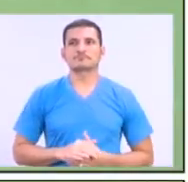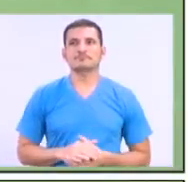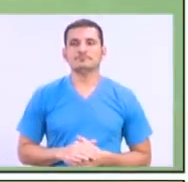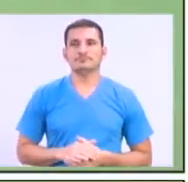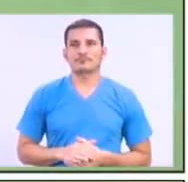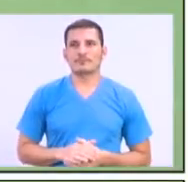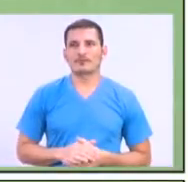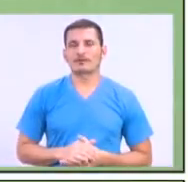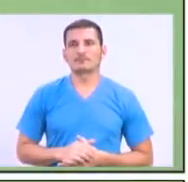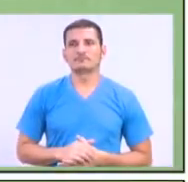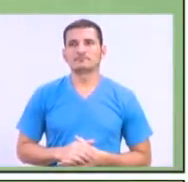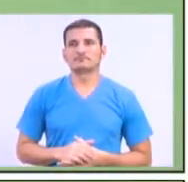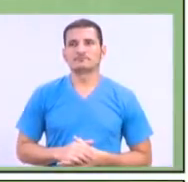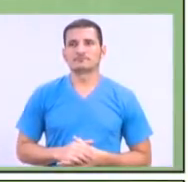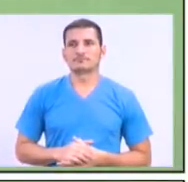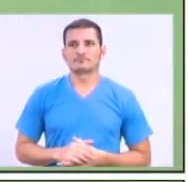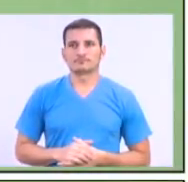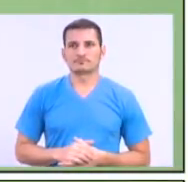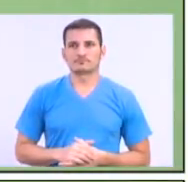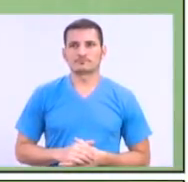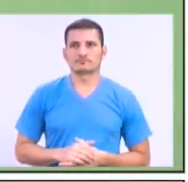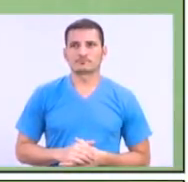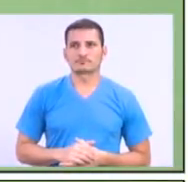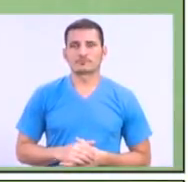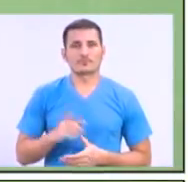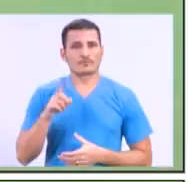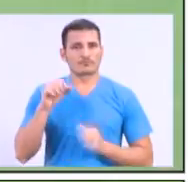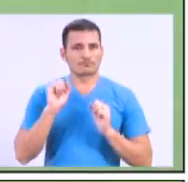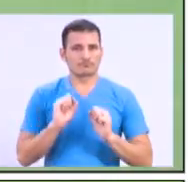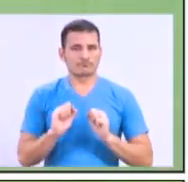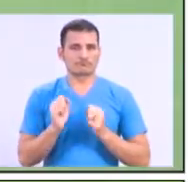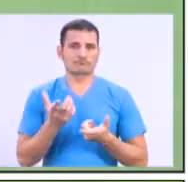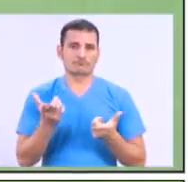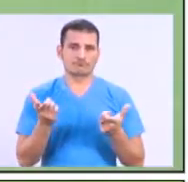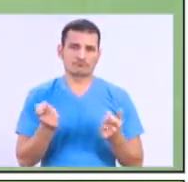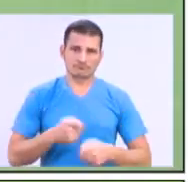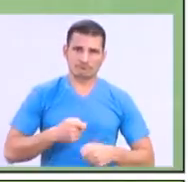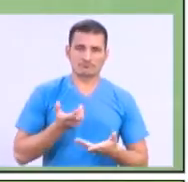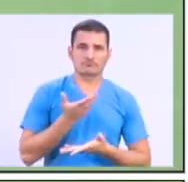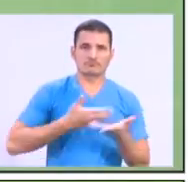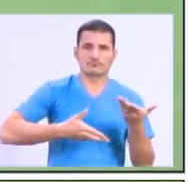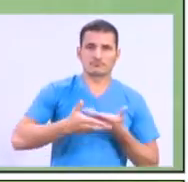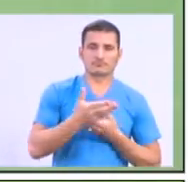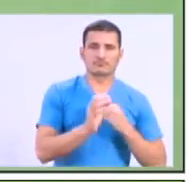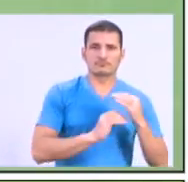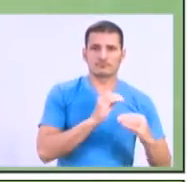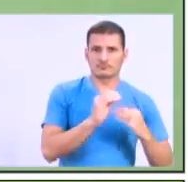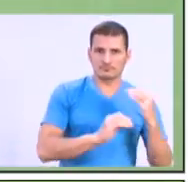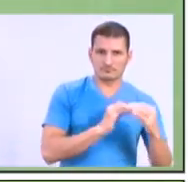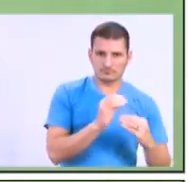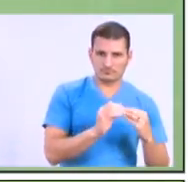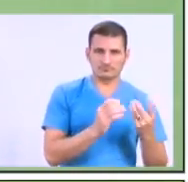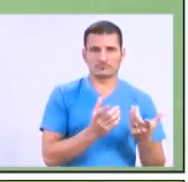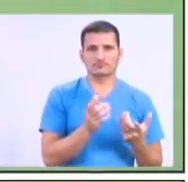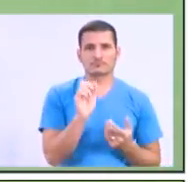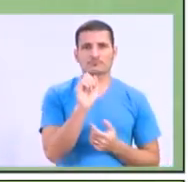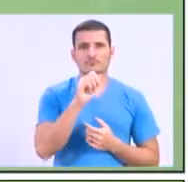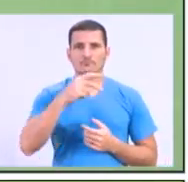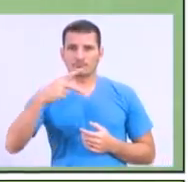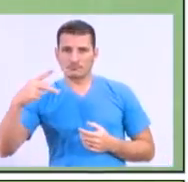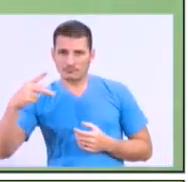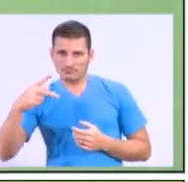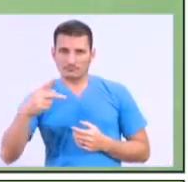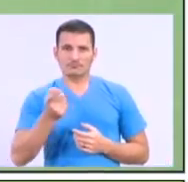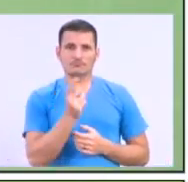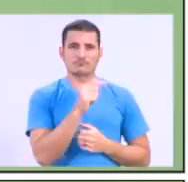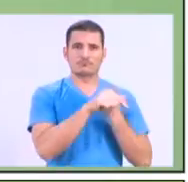grande X da questão, né? É possível interagir com o banco de dados e aplicações existentes no